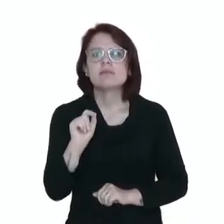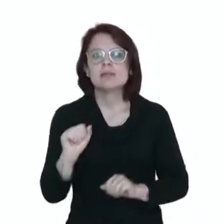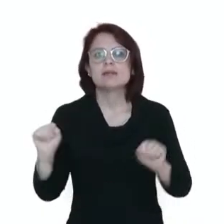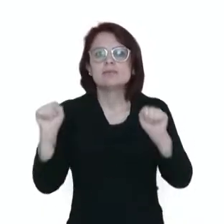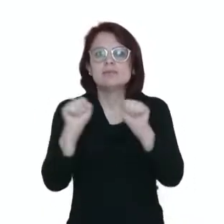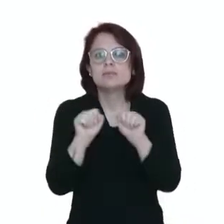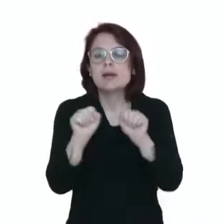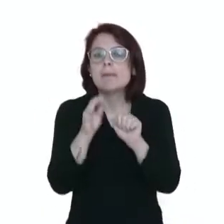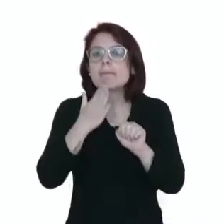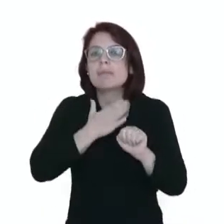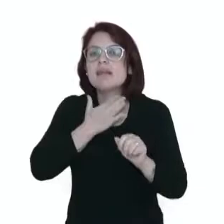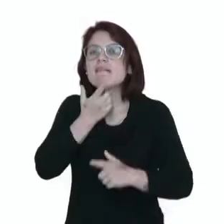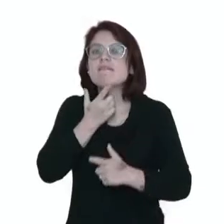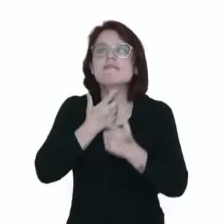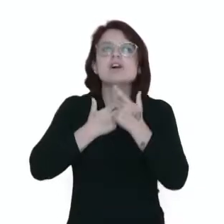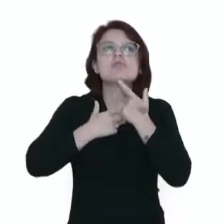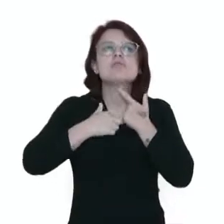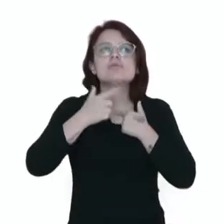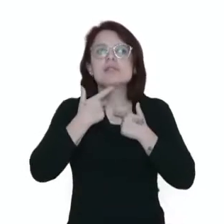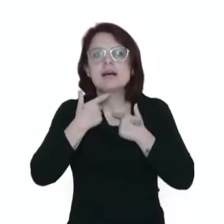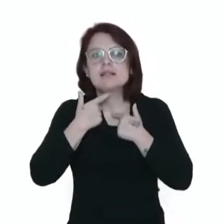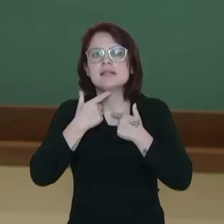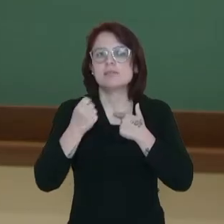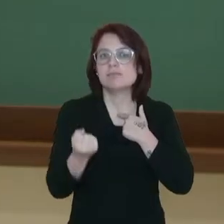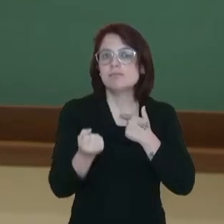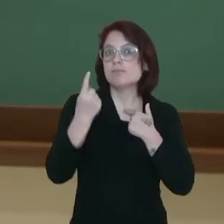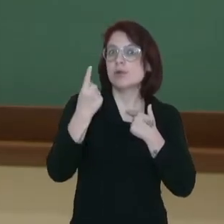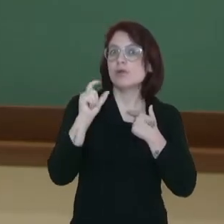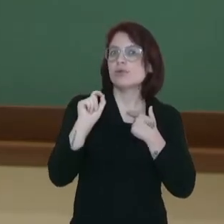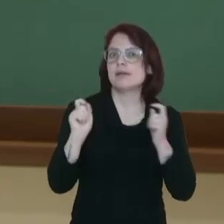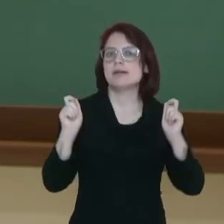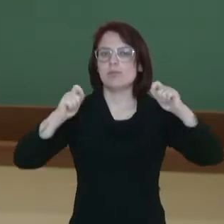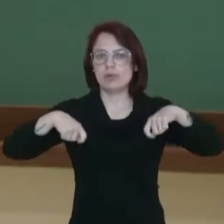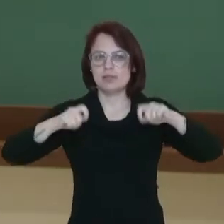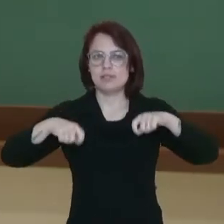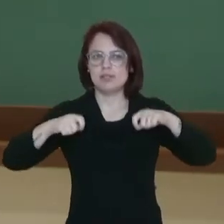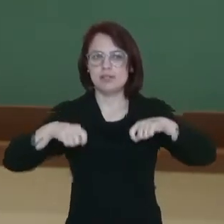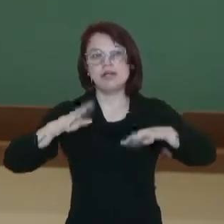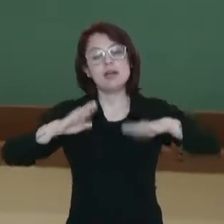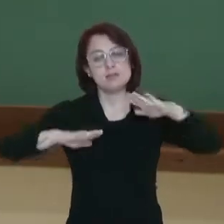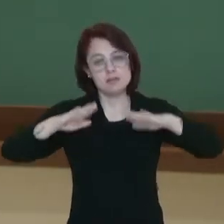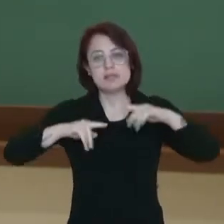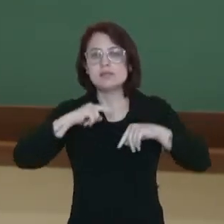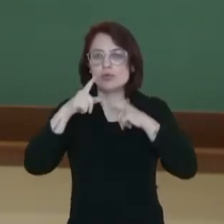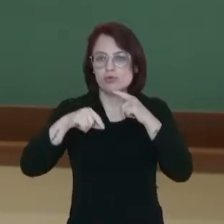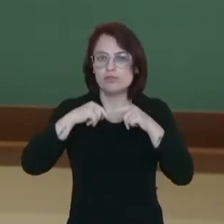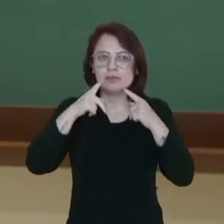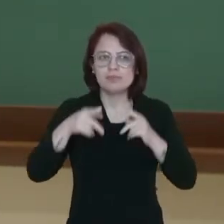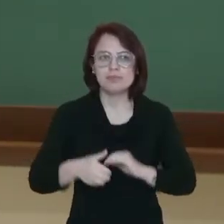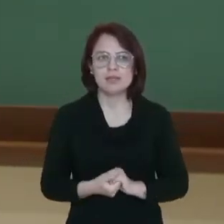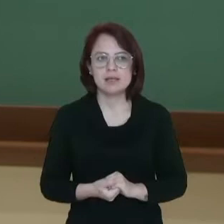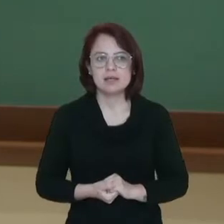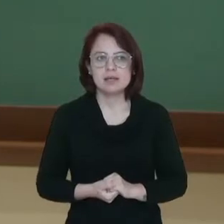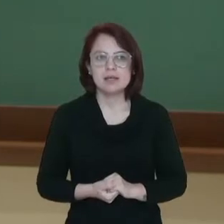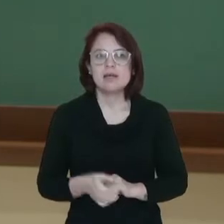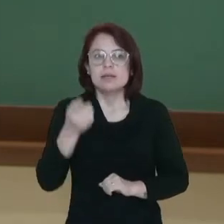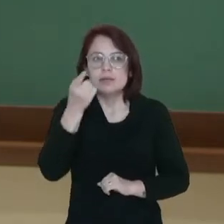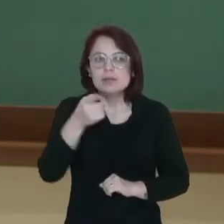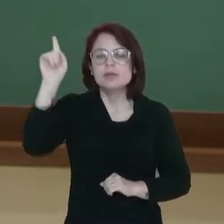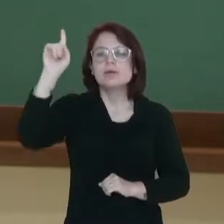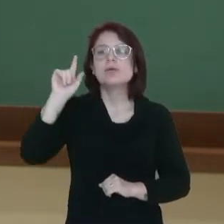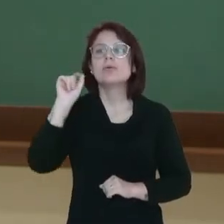manifesta desejos, hipóteses, possibilidades ou ainda dúvidas. E, por fim, o